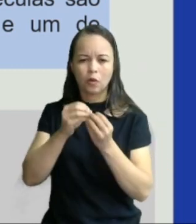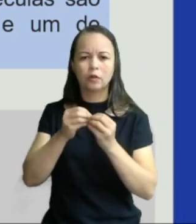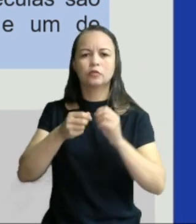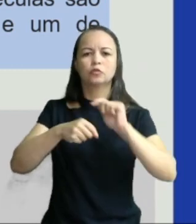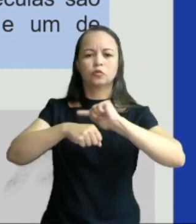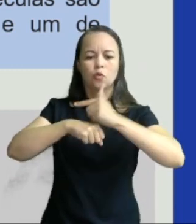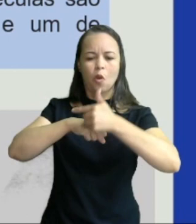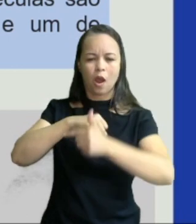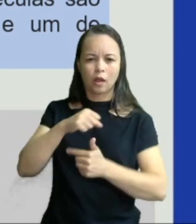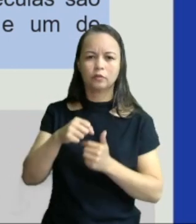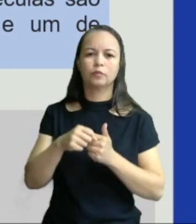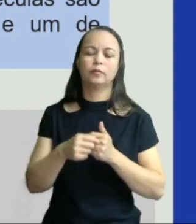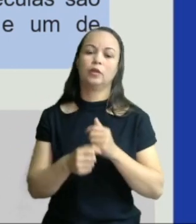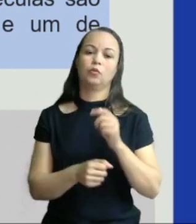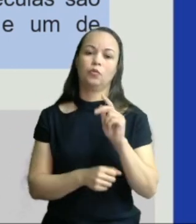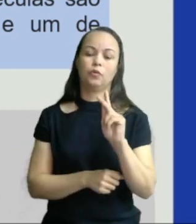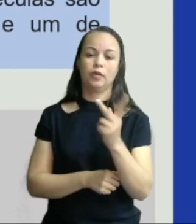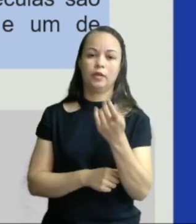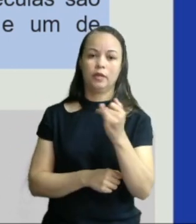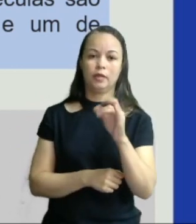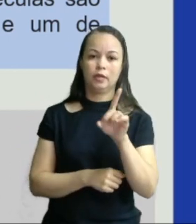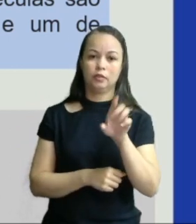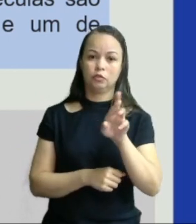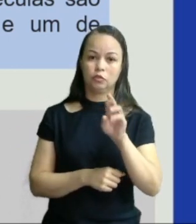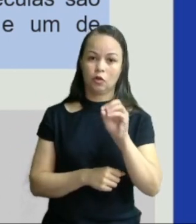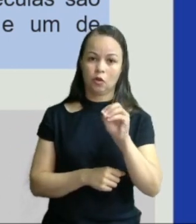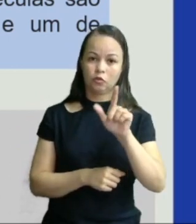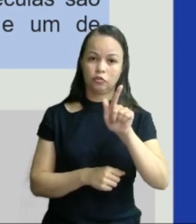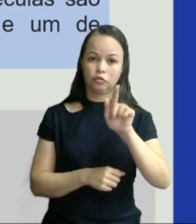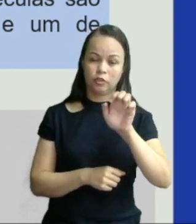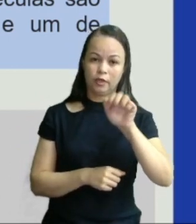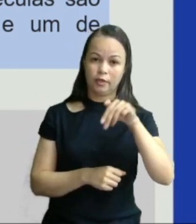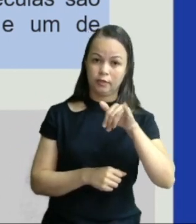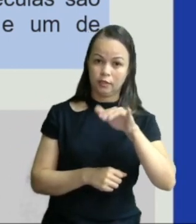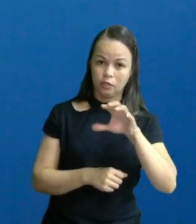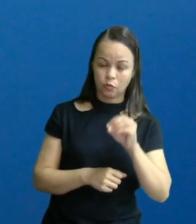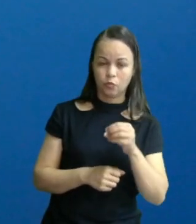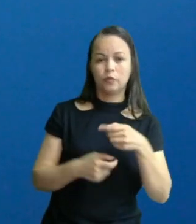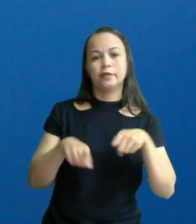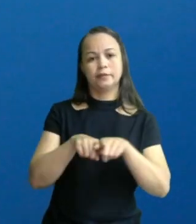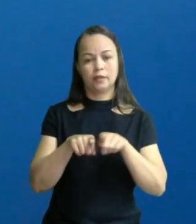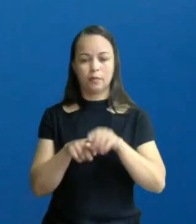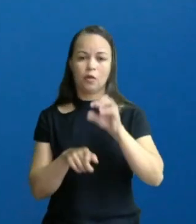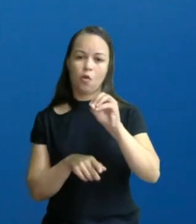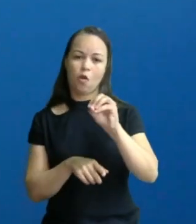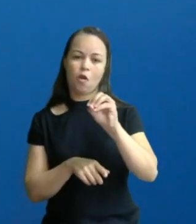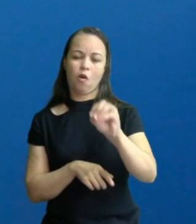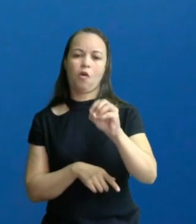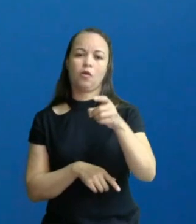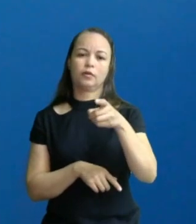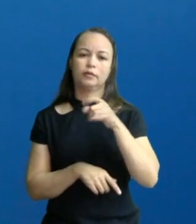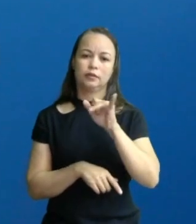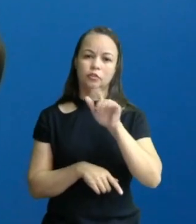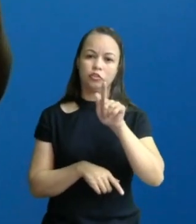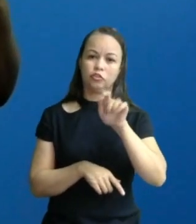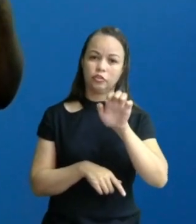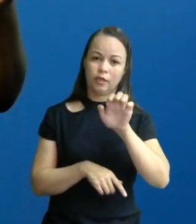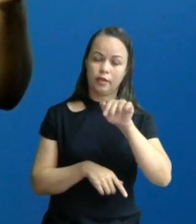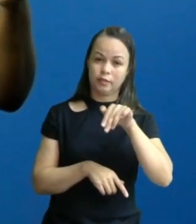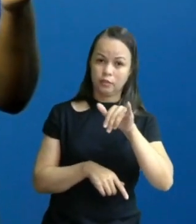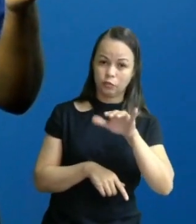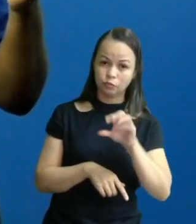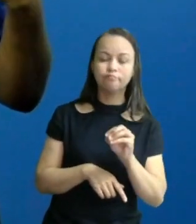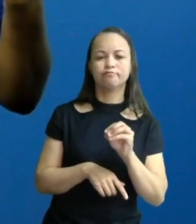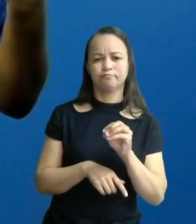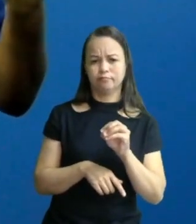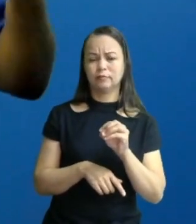átomos de hidrogênio e 1 de oxigênio. Vejam só, tudo isso é água, né? Então, a água, ela